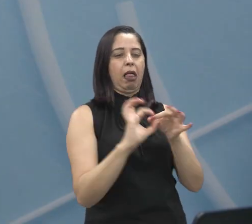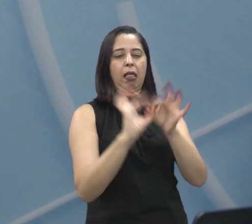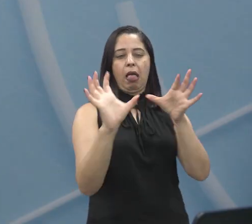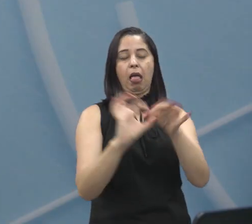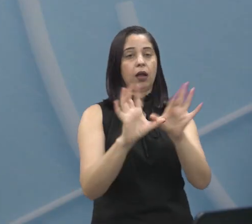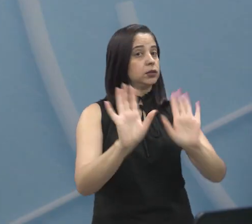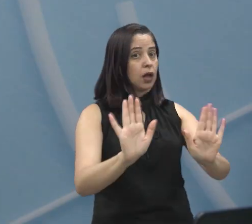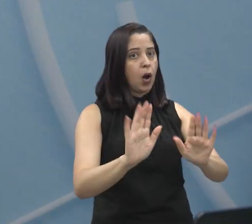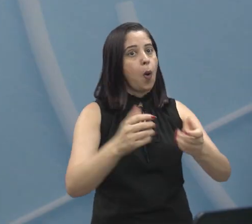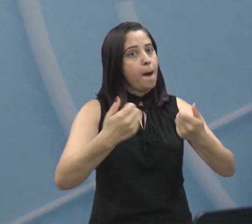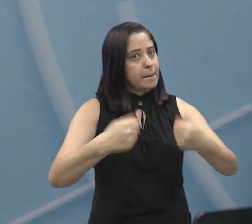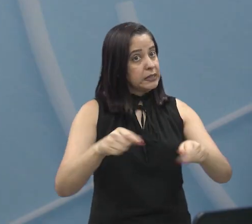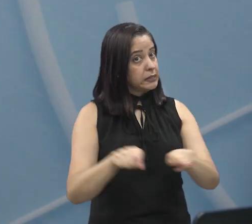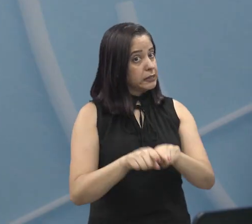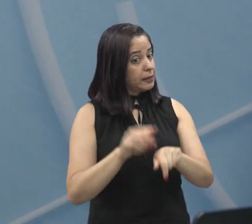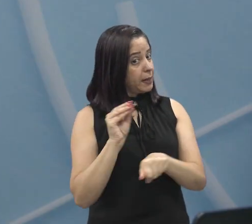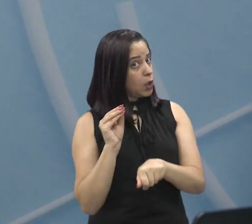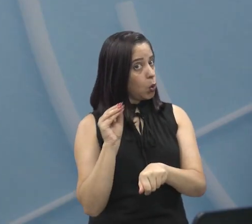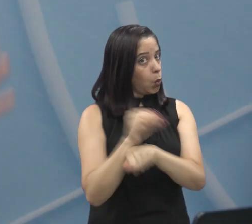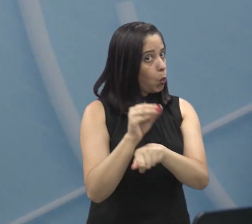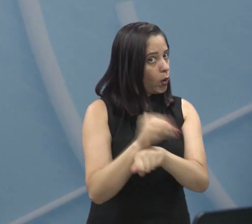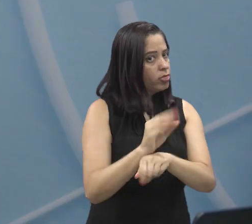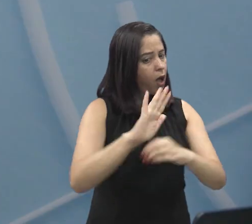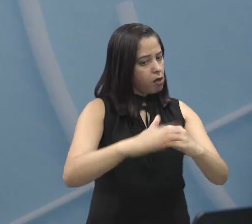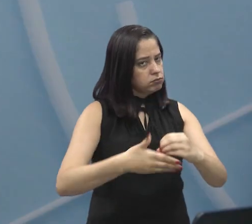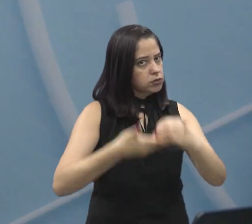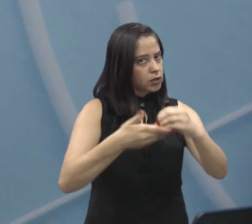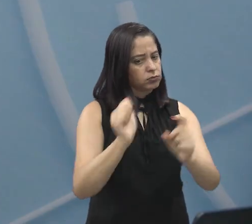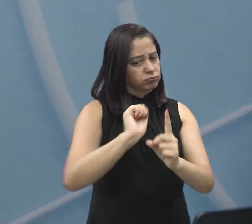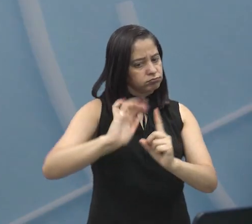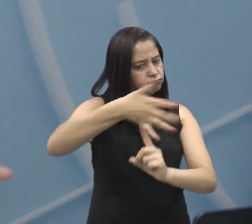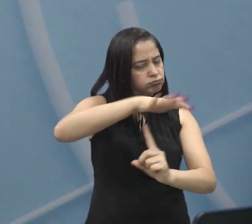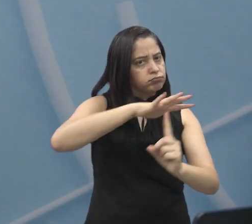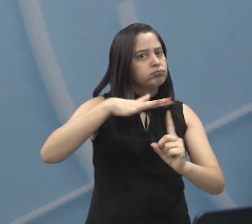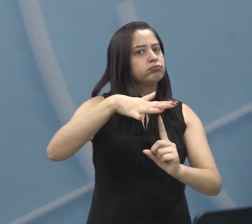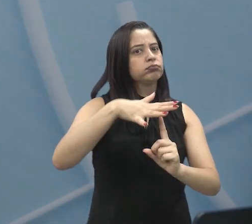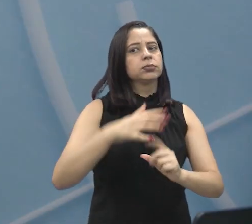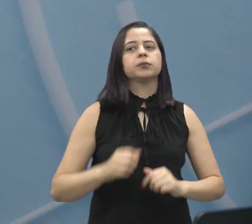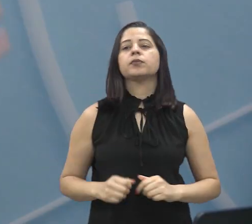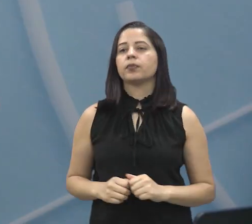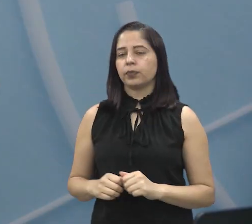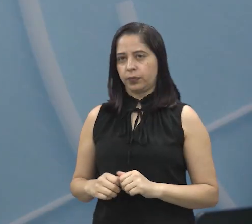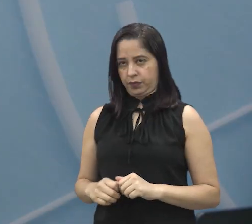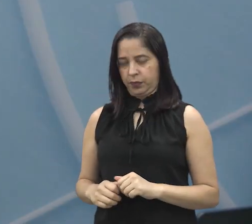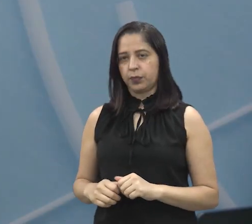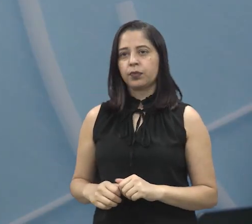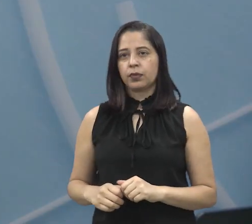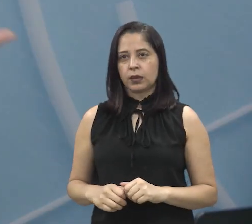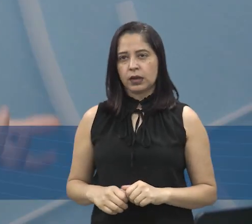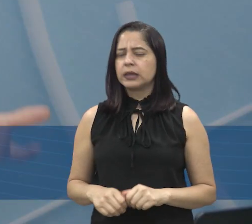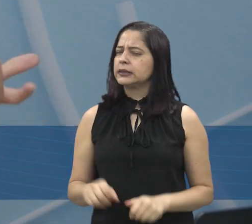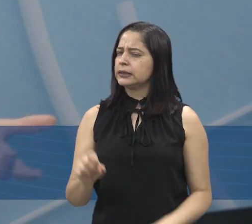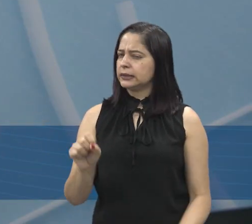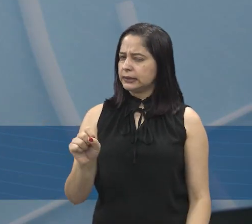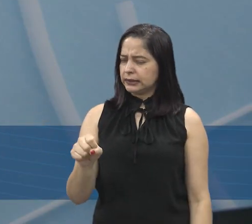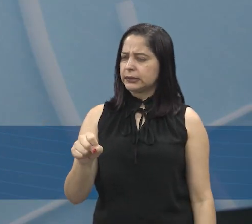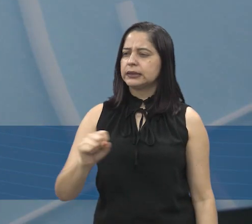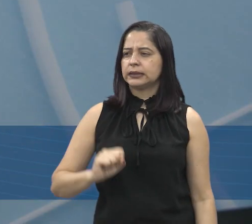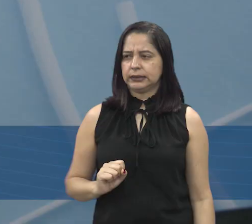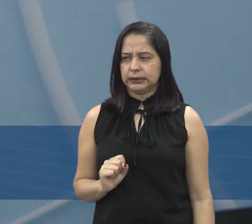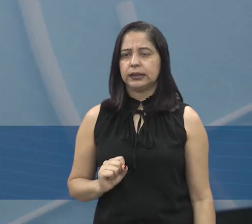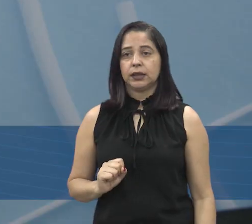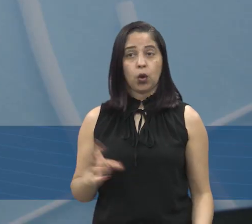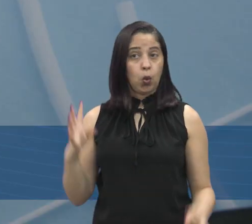hoje aliar esse conceito com o turismo, né? Não dá mais para a gente pensar em turismo, seja qualquer que seja a vertente, sem